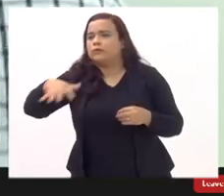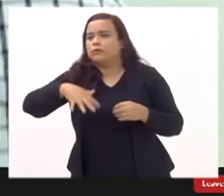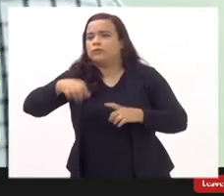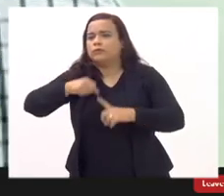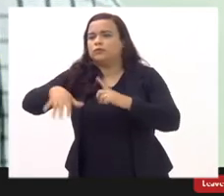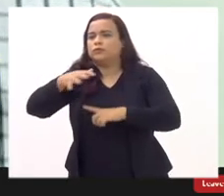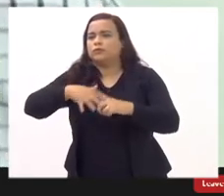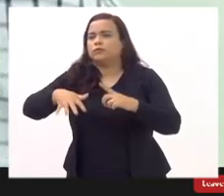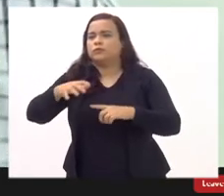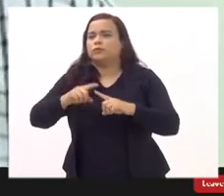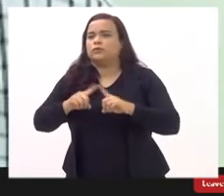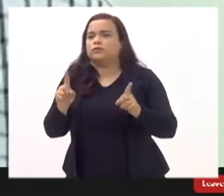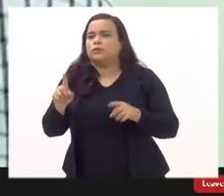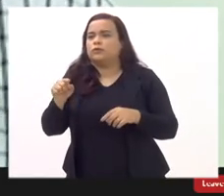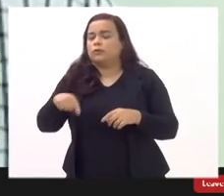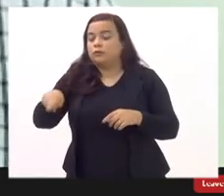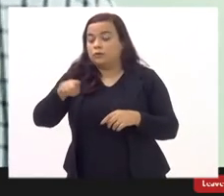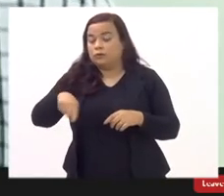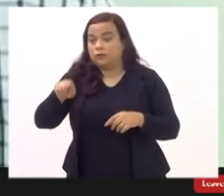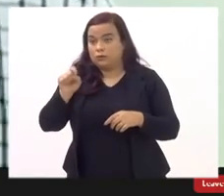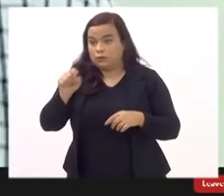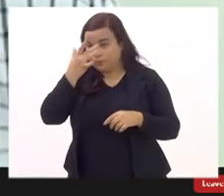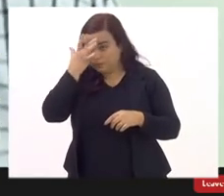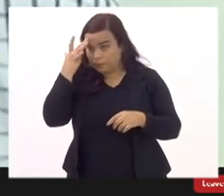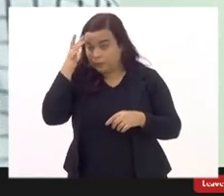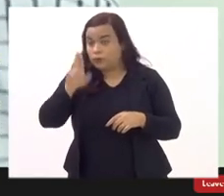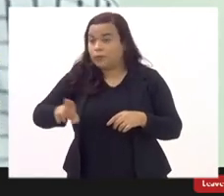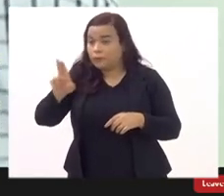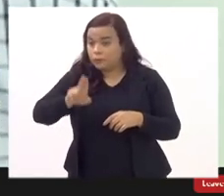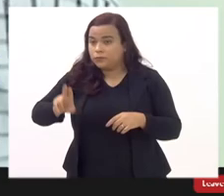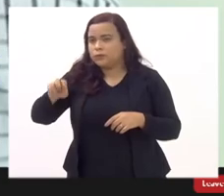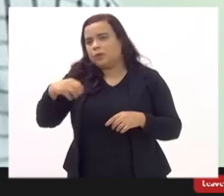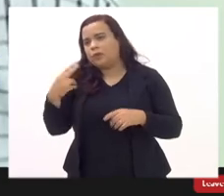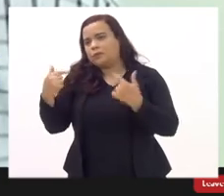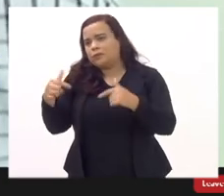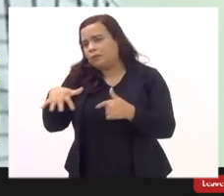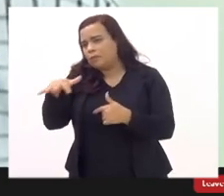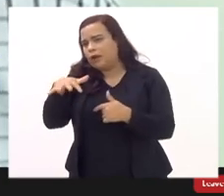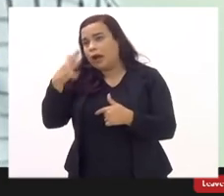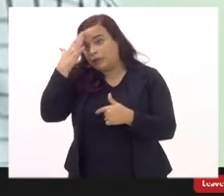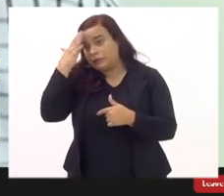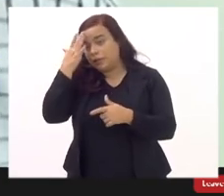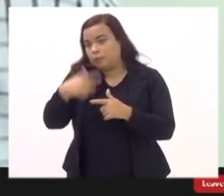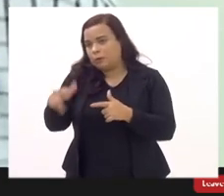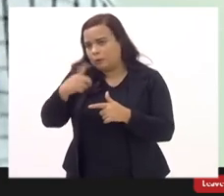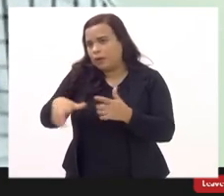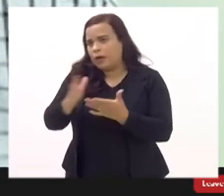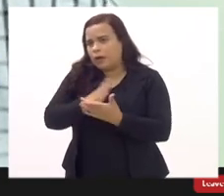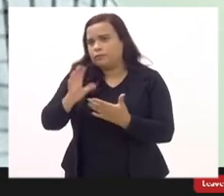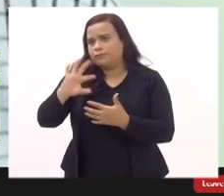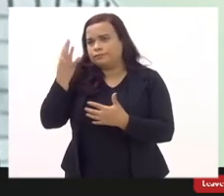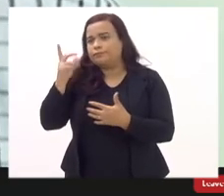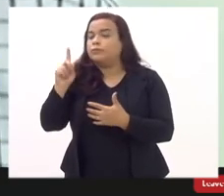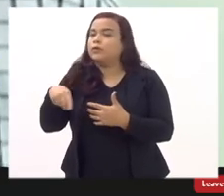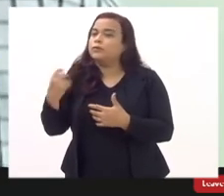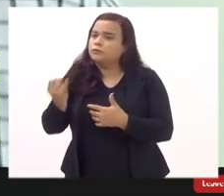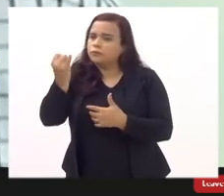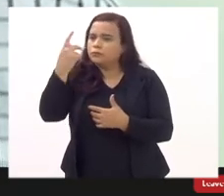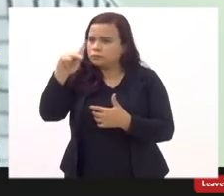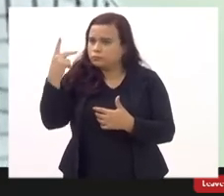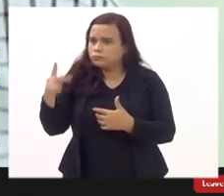que dela usufruem, né, e que nela trabalham. É bastante louvável o esforço,